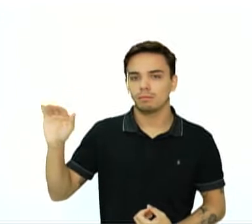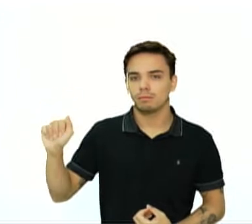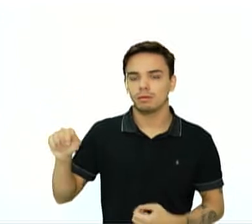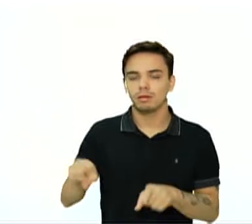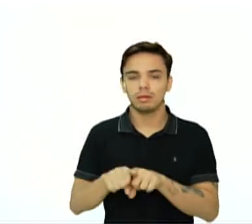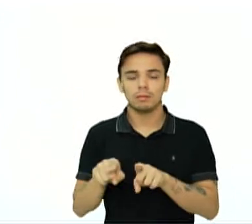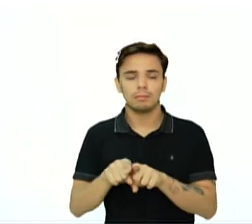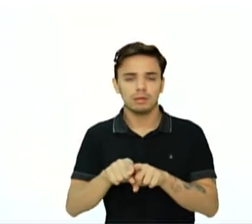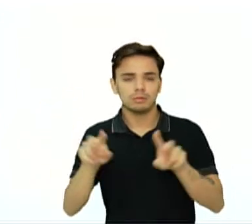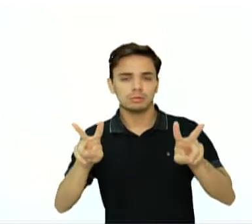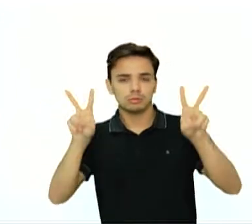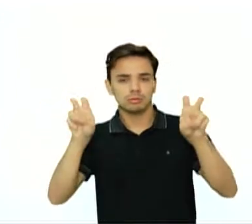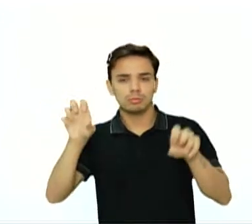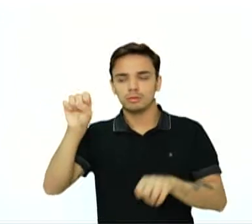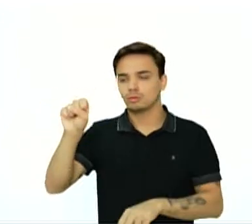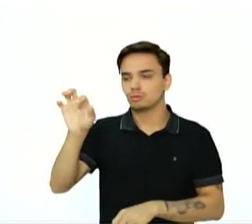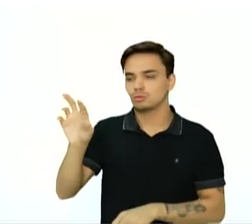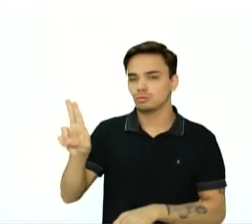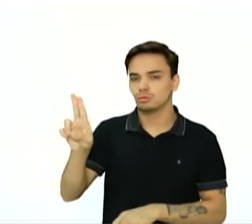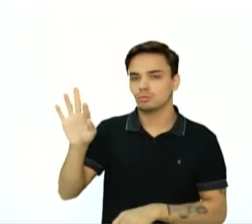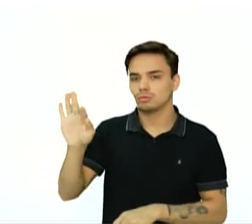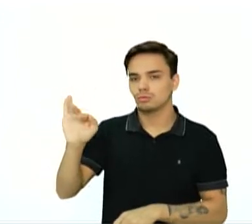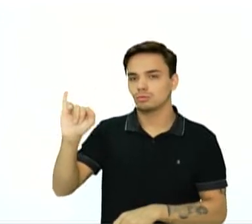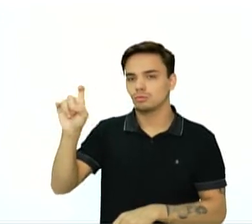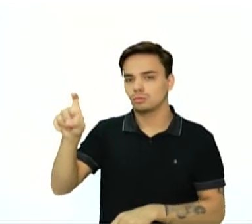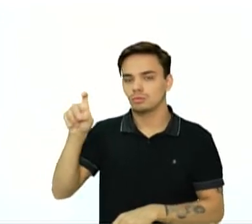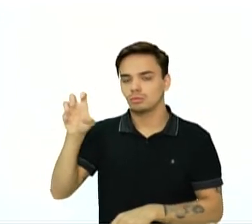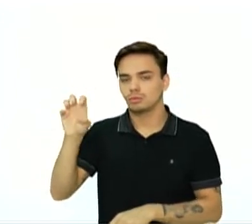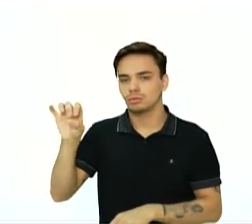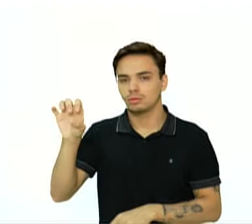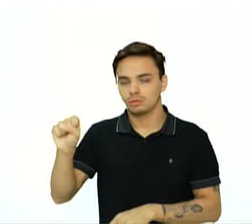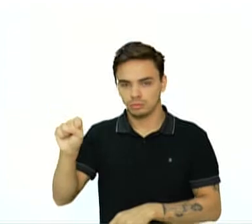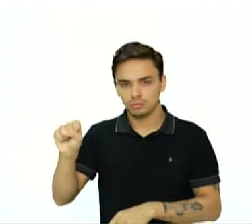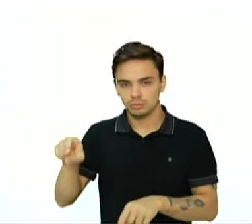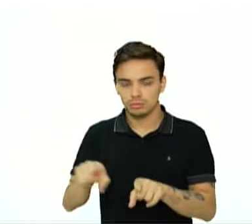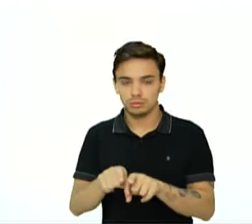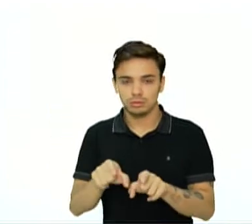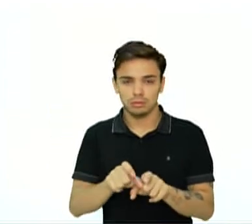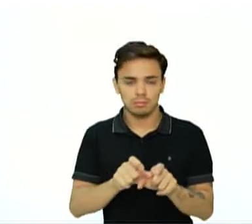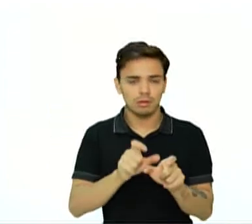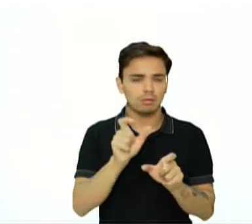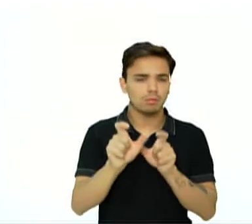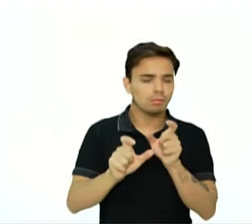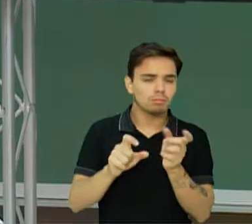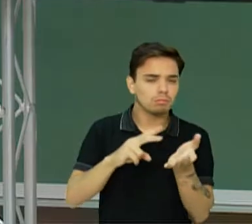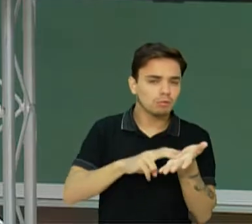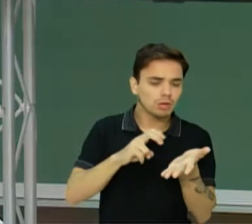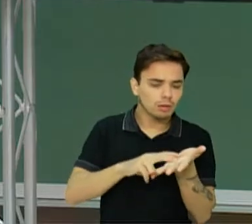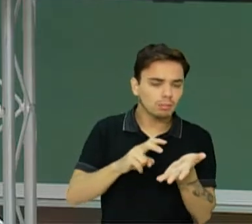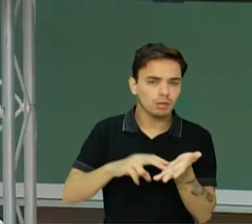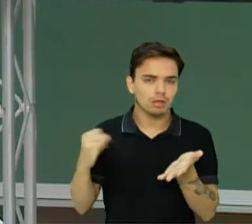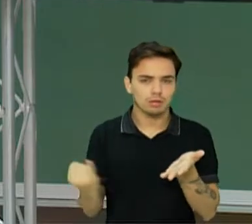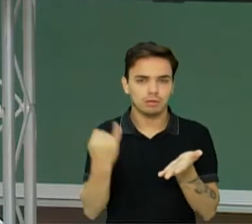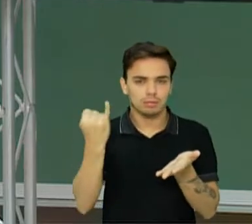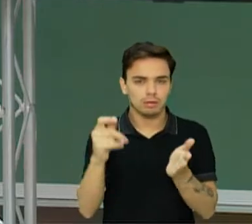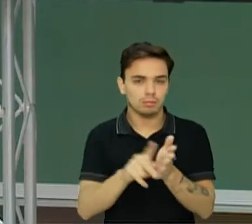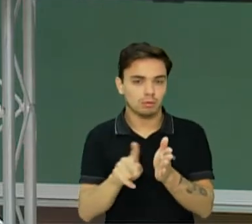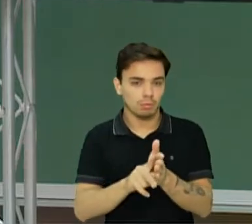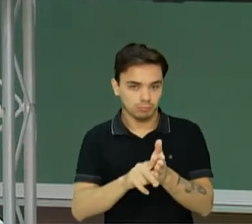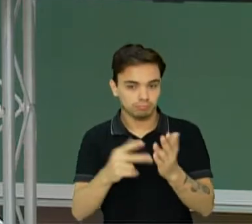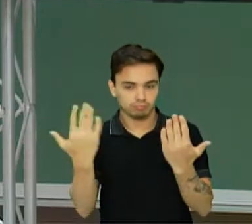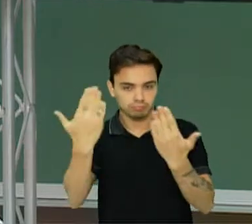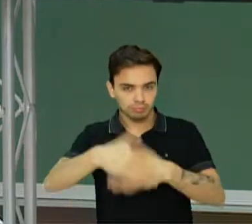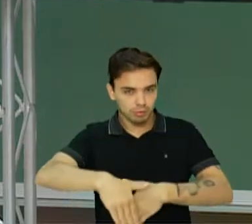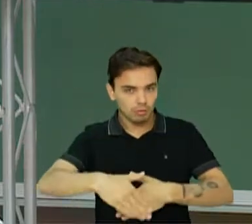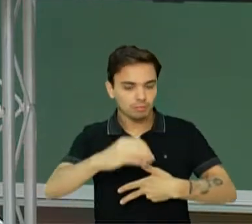os sufixos, né? Quando a gente falou sobre ampliação de vocabulário, quão importante é ampliar o vocabulário para as provas do Enem ou qualquer